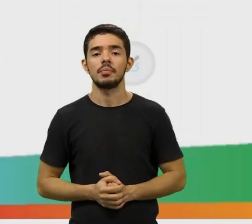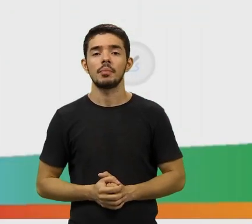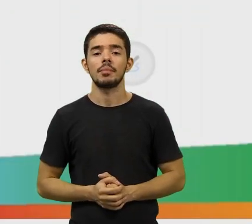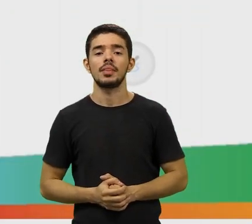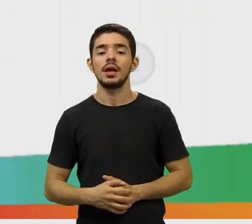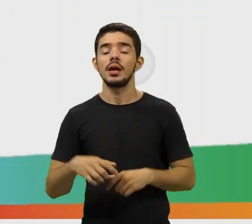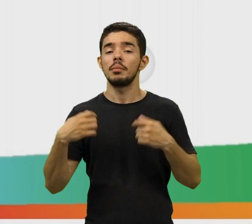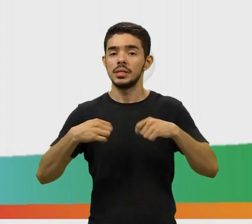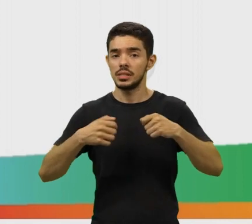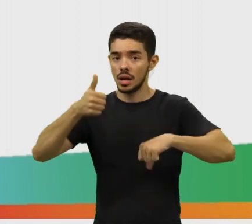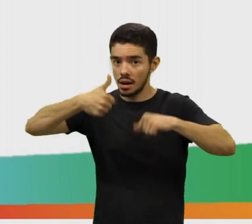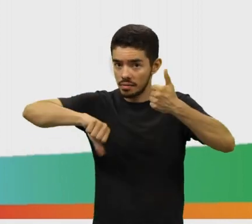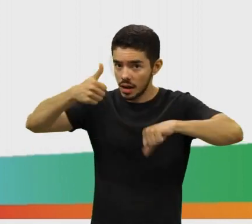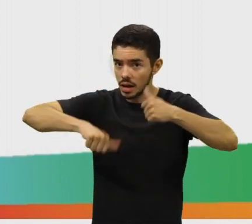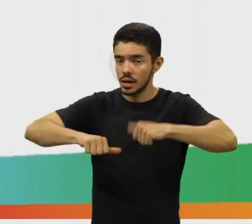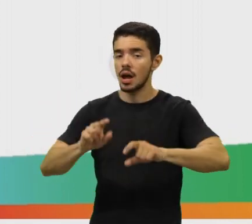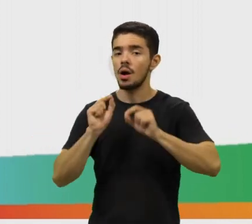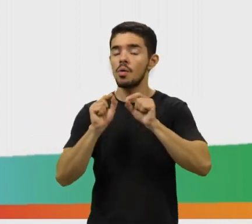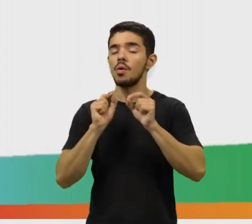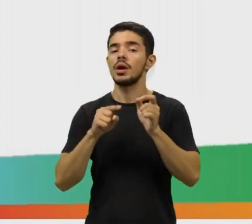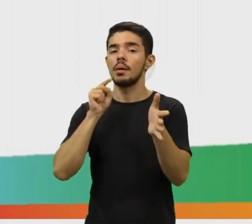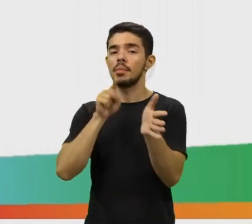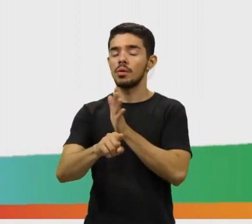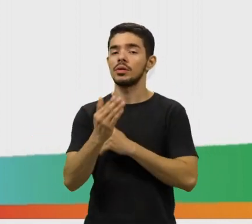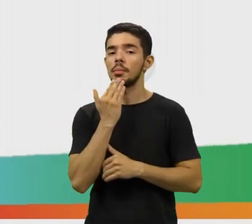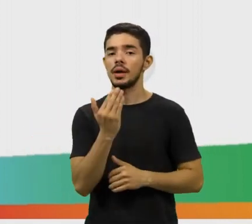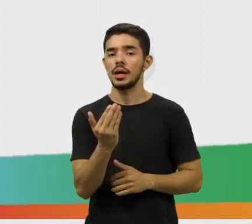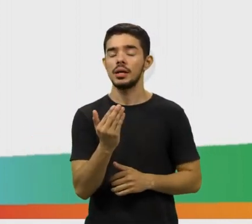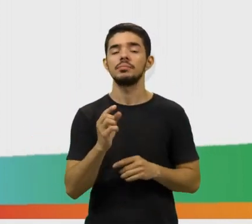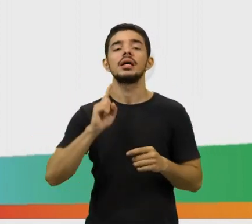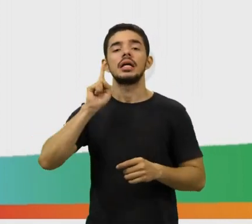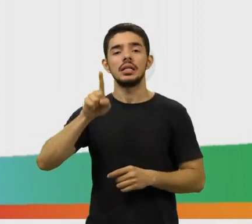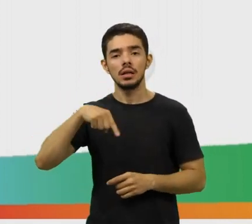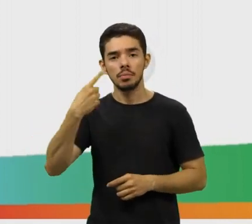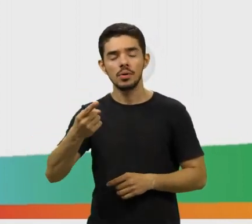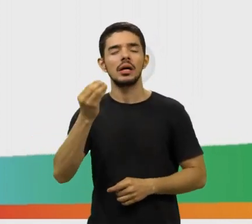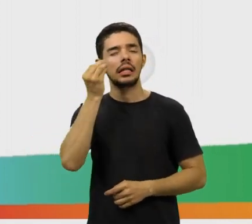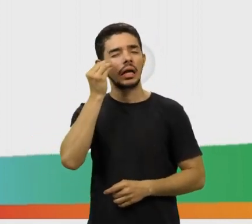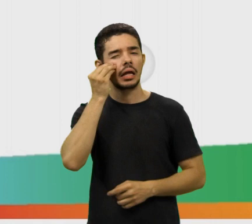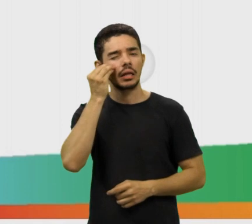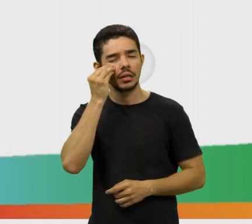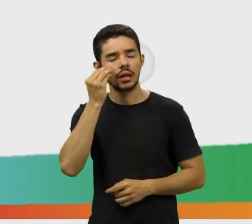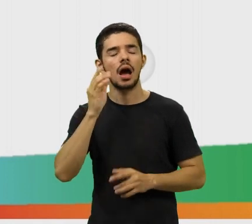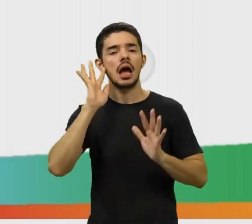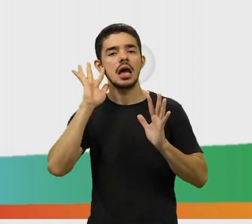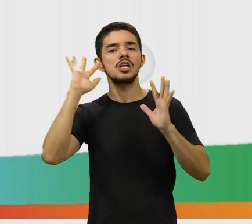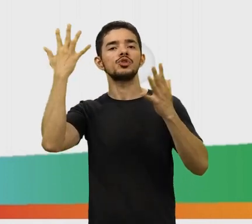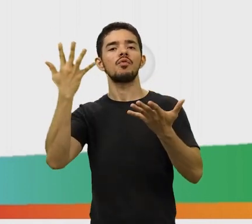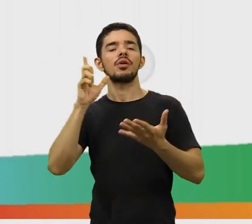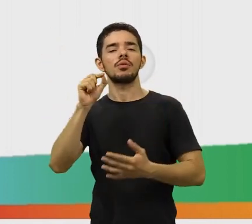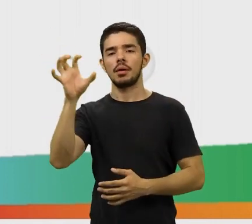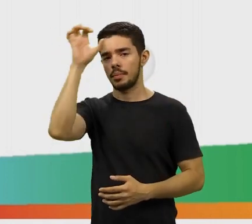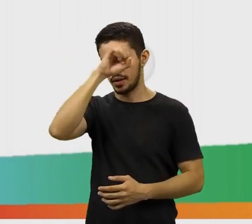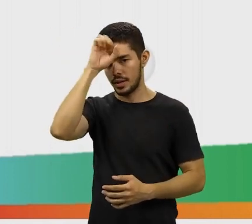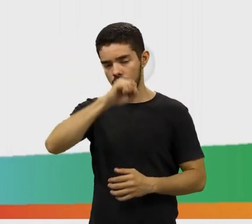ter que avaliar o que a questão pede, né? E depois nós vamos tentar procurar resolver com aquilo que